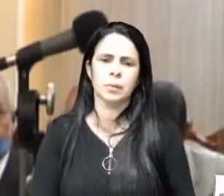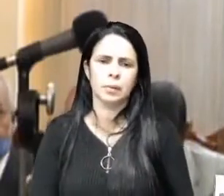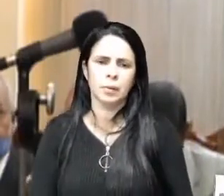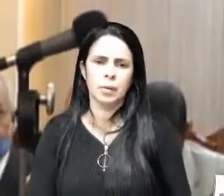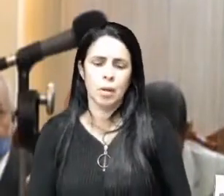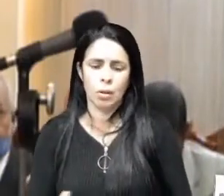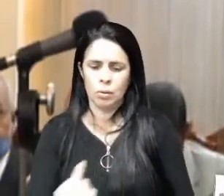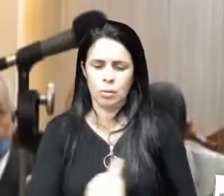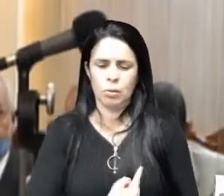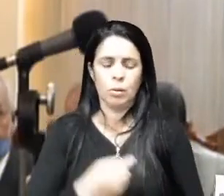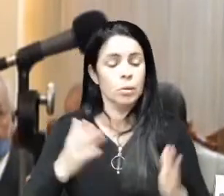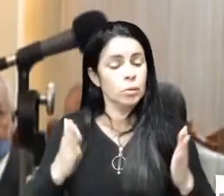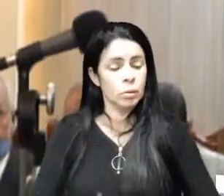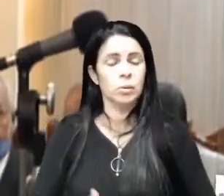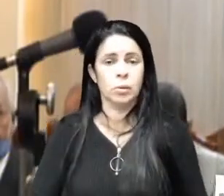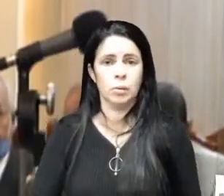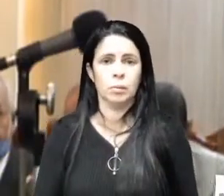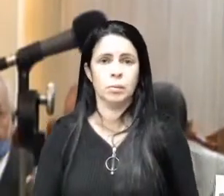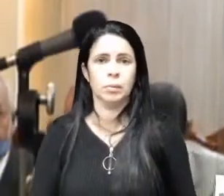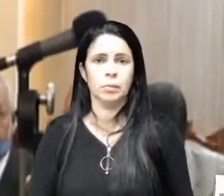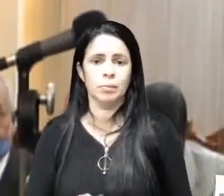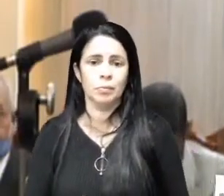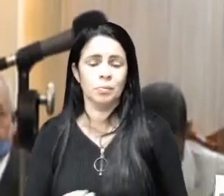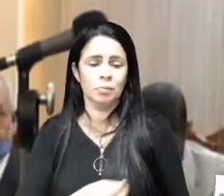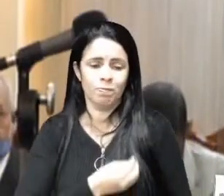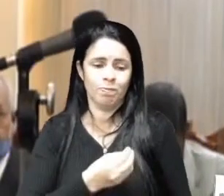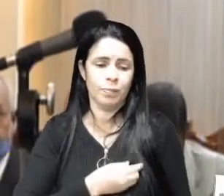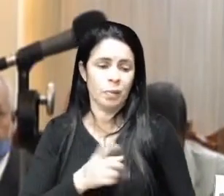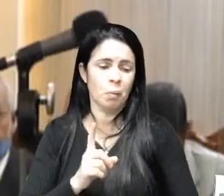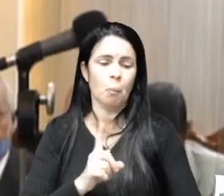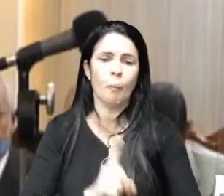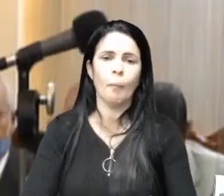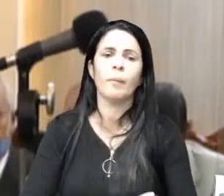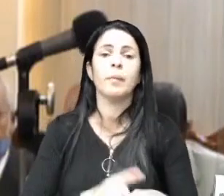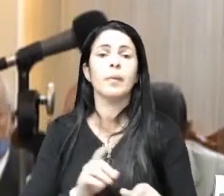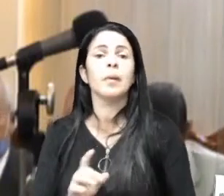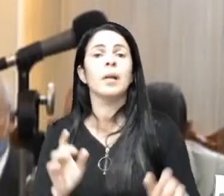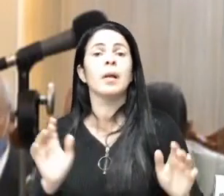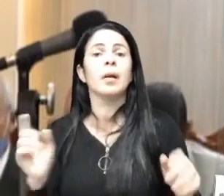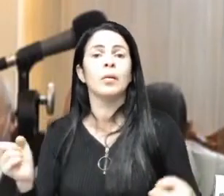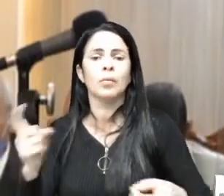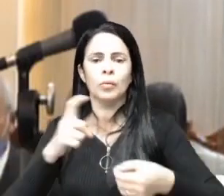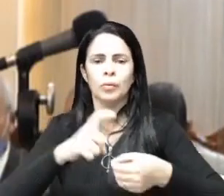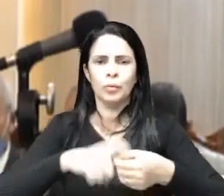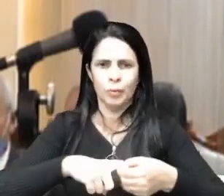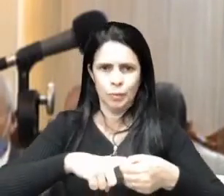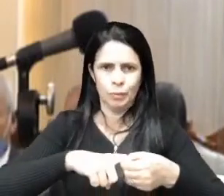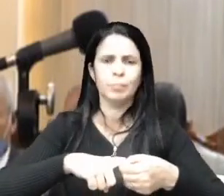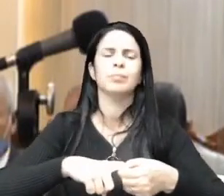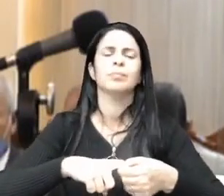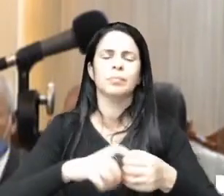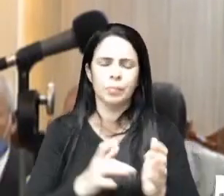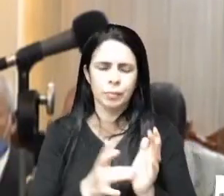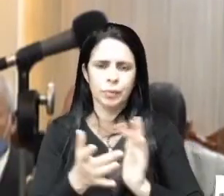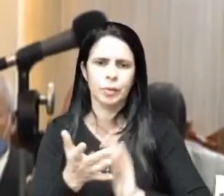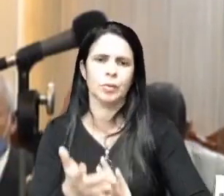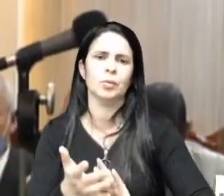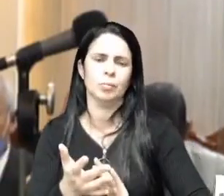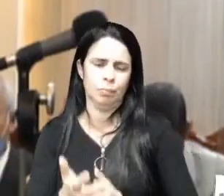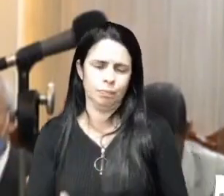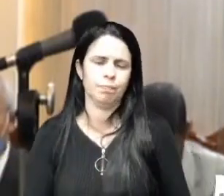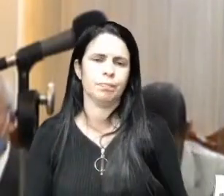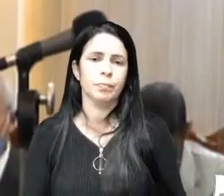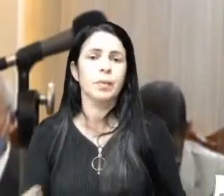já estamos vivendo o tempo do fim. Nós já estamos vivendo os últimos dias.